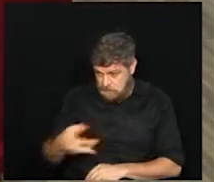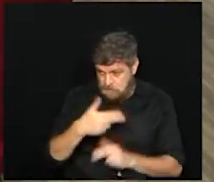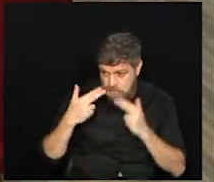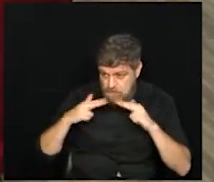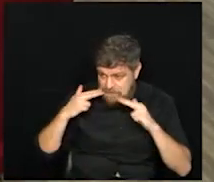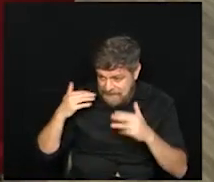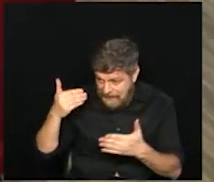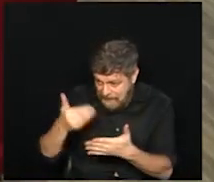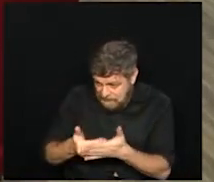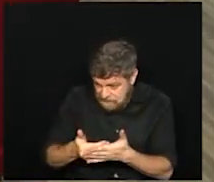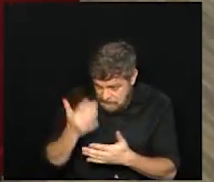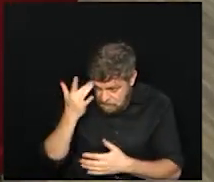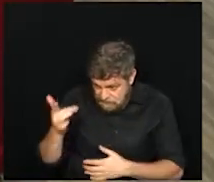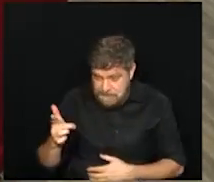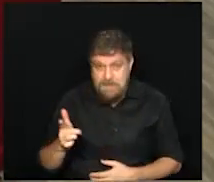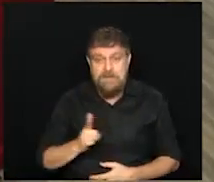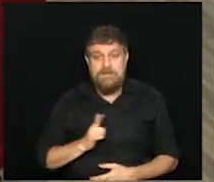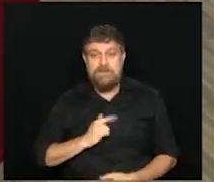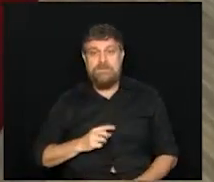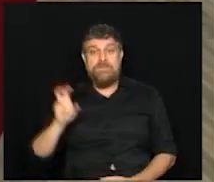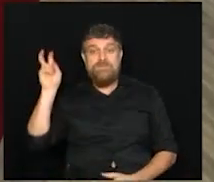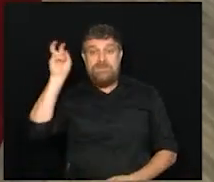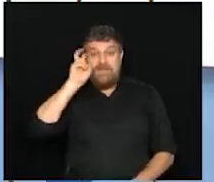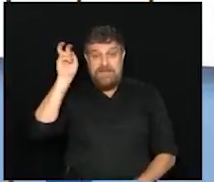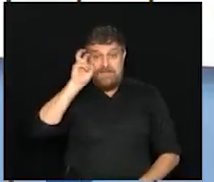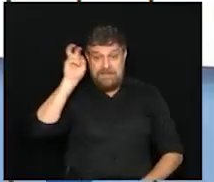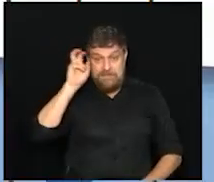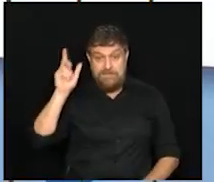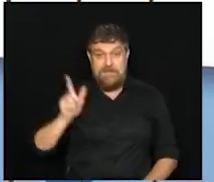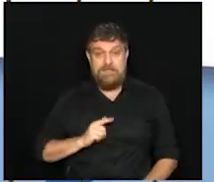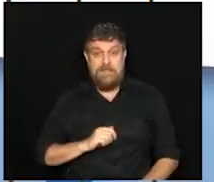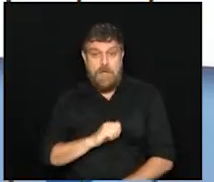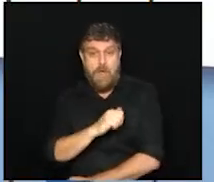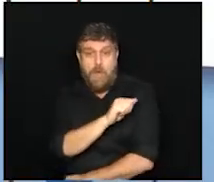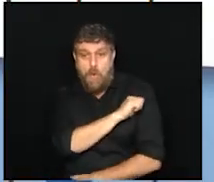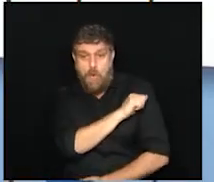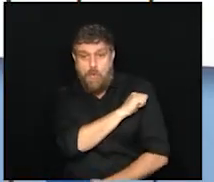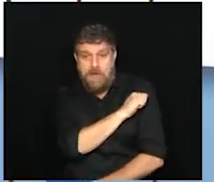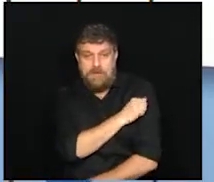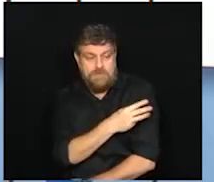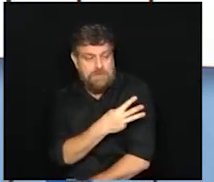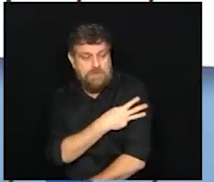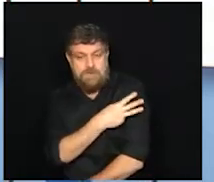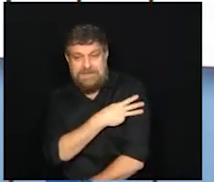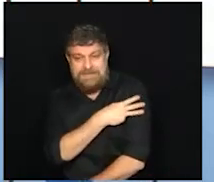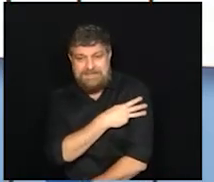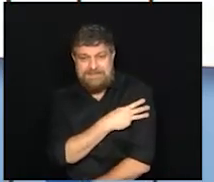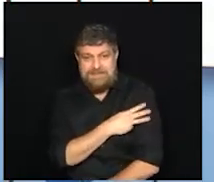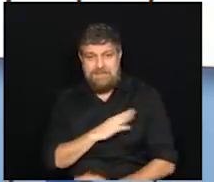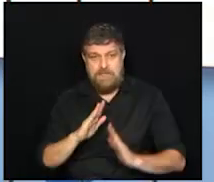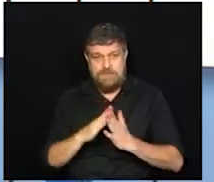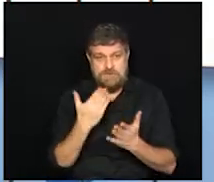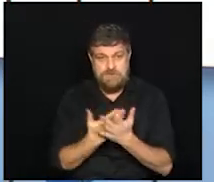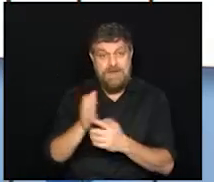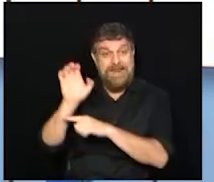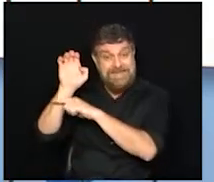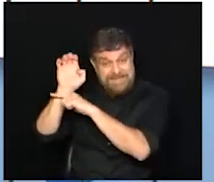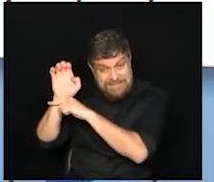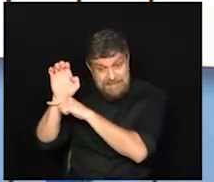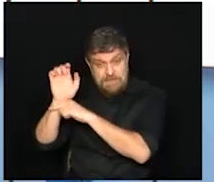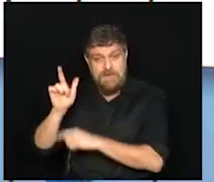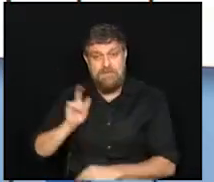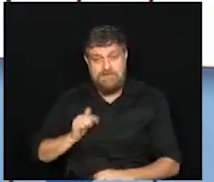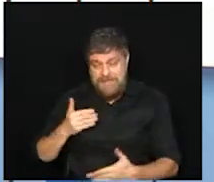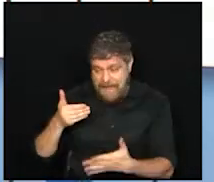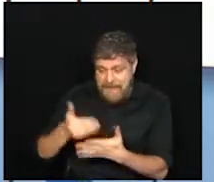amanhã, né, Mirna? A gente tem até essa quinta-feira. O estudante do ensino médio da rede estadual tem até